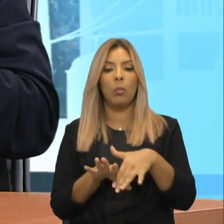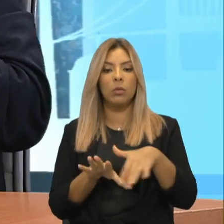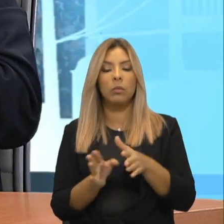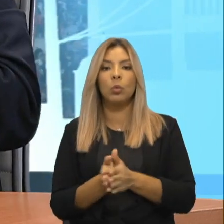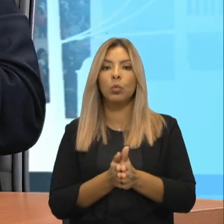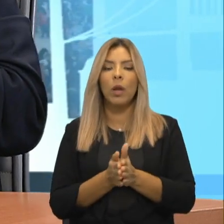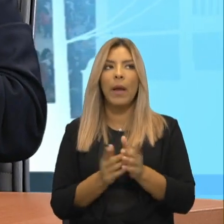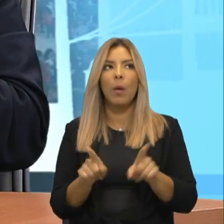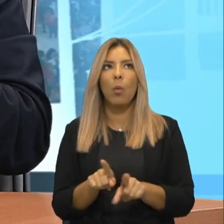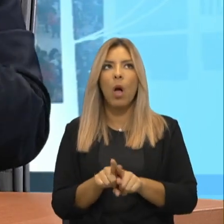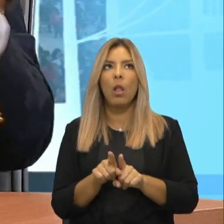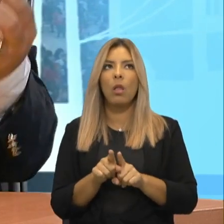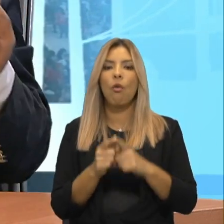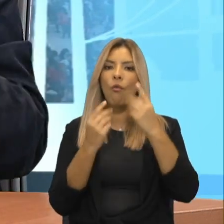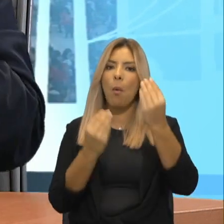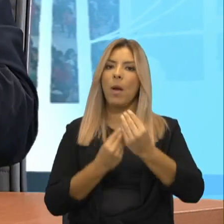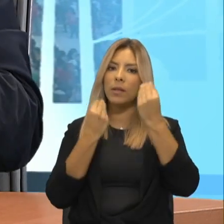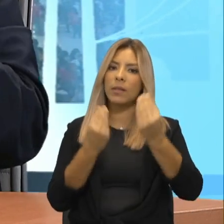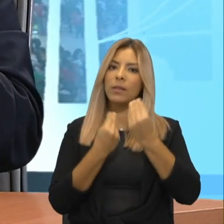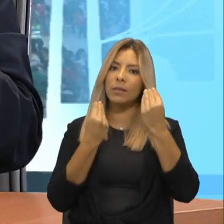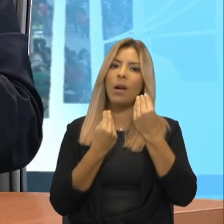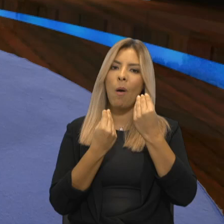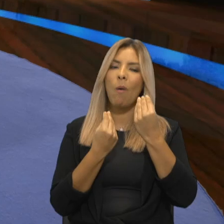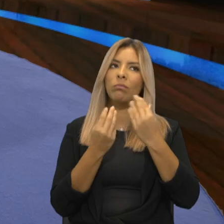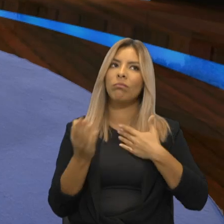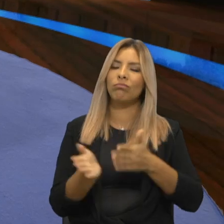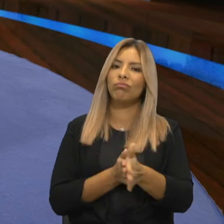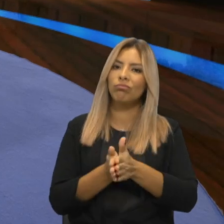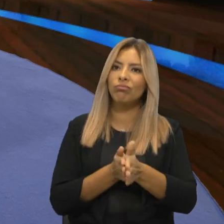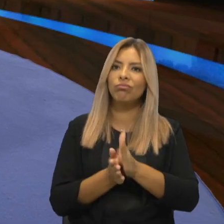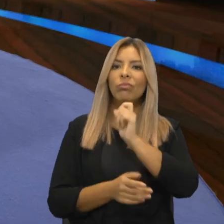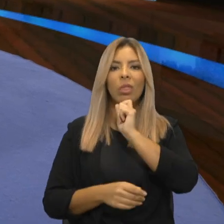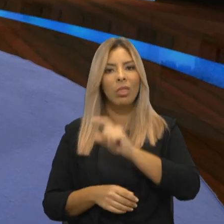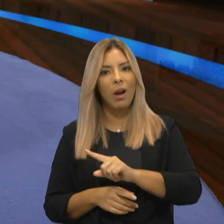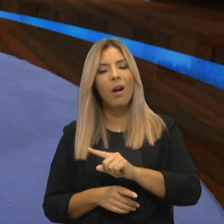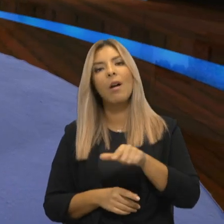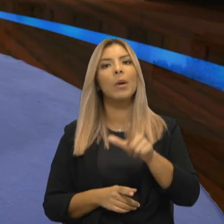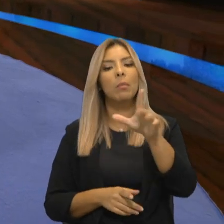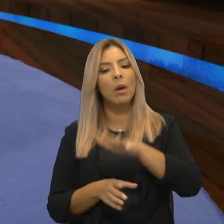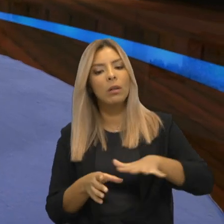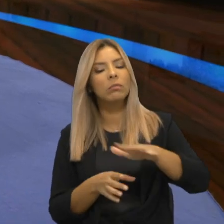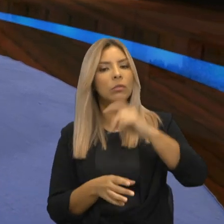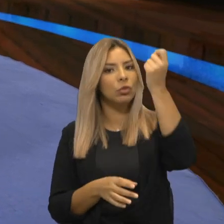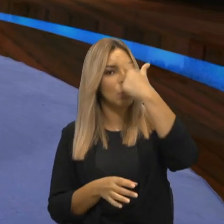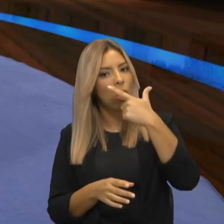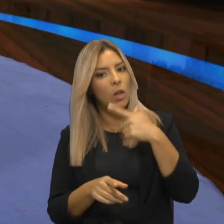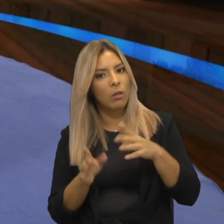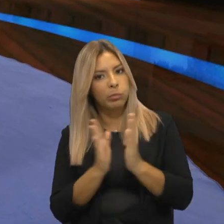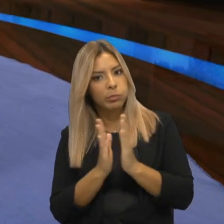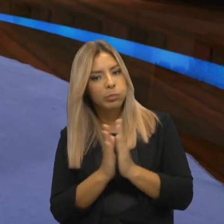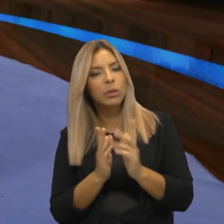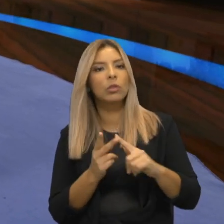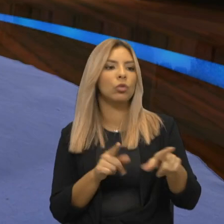espécie de formação sobre aquilo que foi a história não só da Congregação, mas também da história religiosa, política,